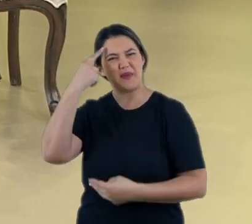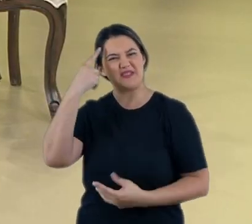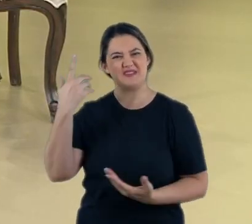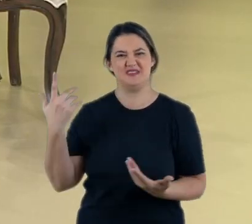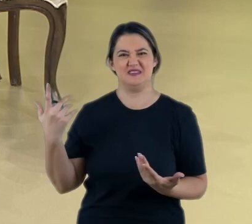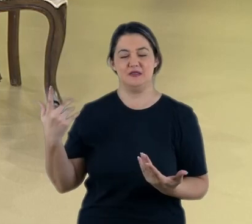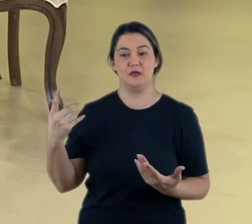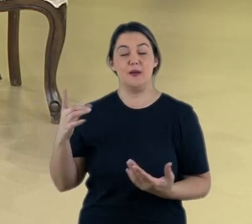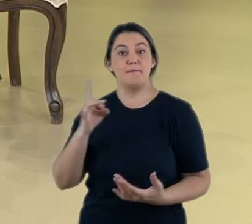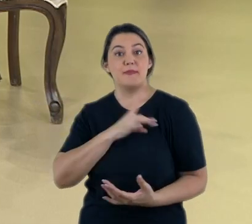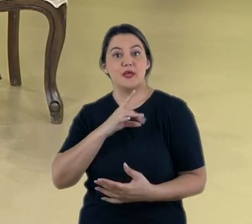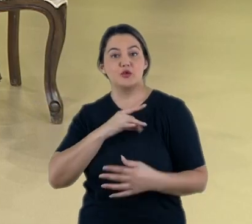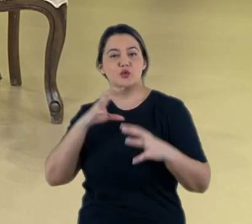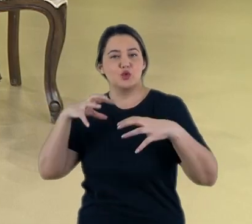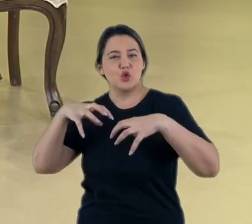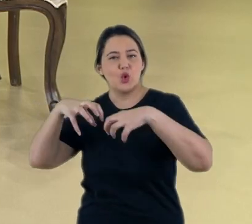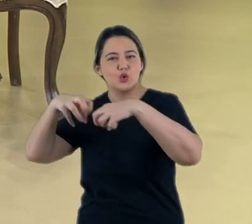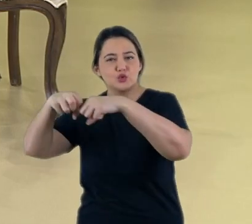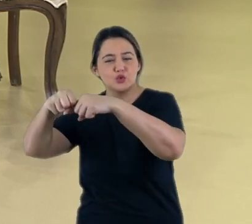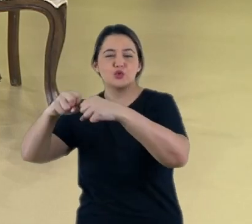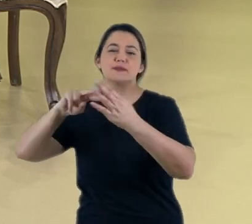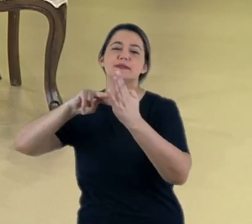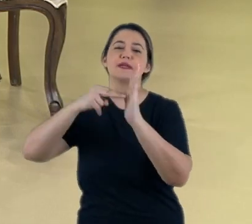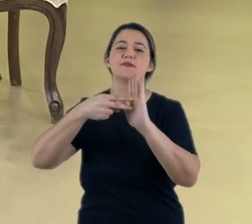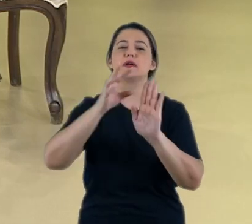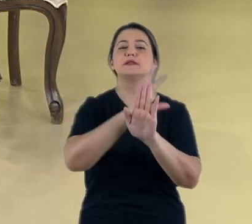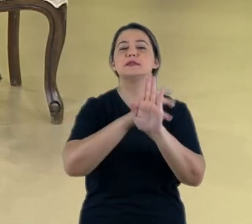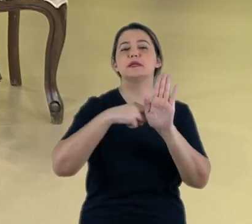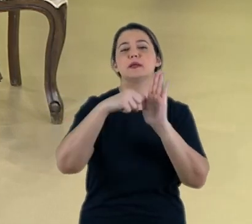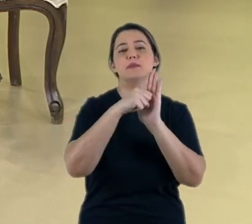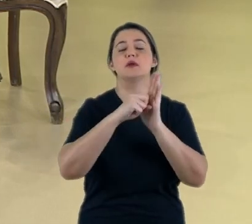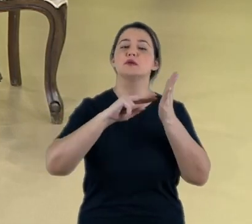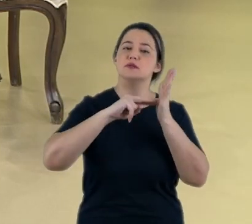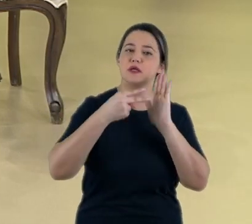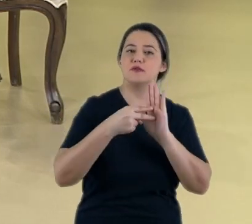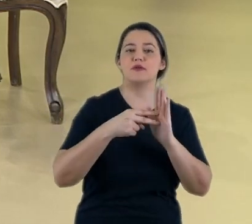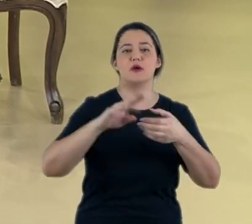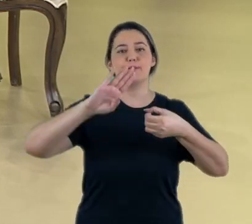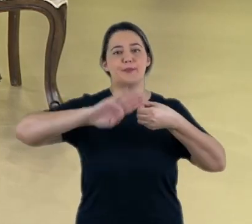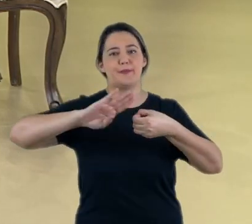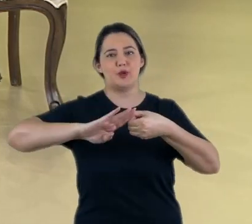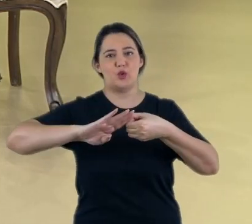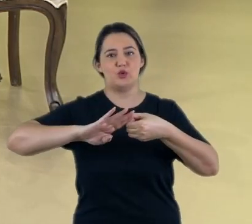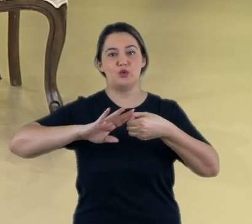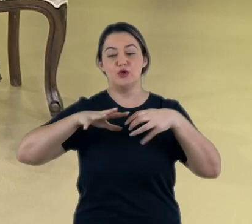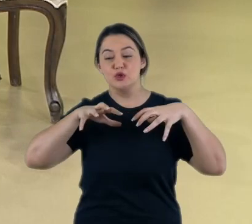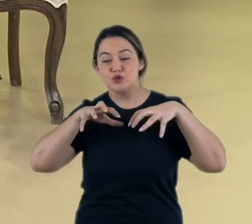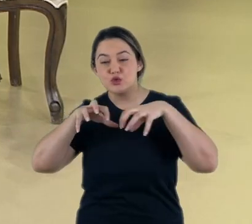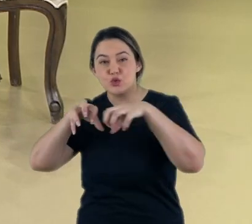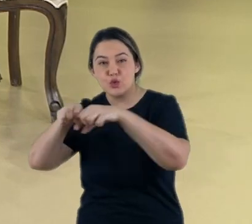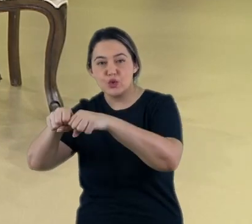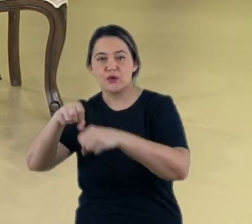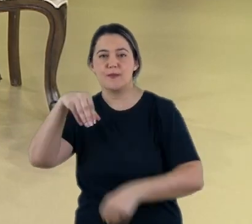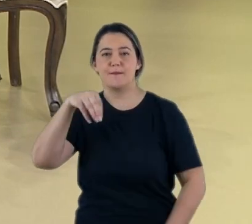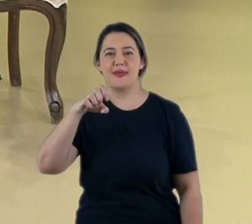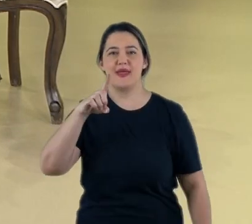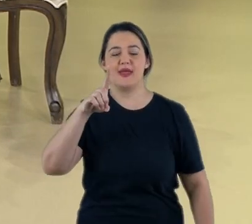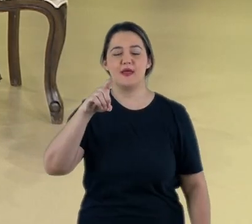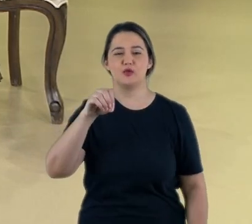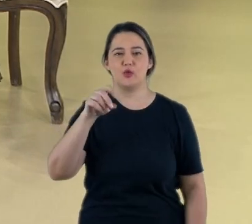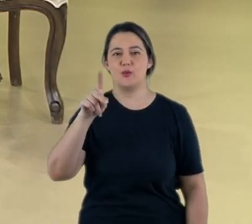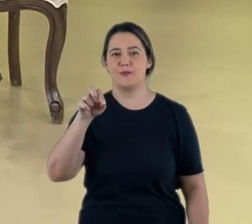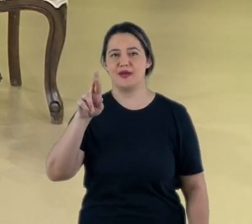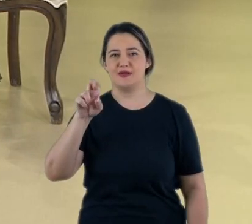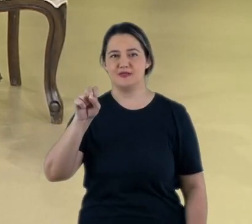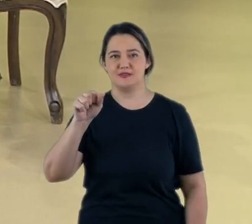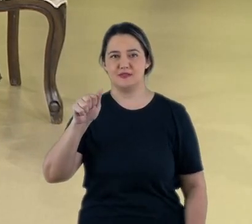o pavor se refere simbolicamente ao reino da Babilônia, o escuro à Média,